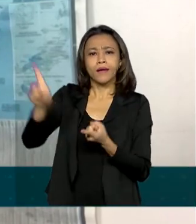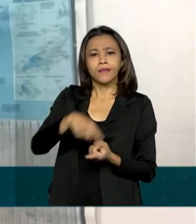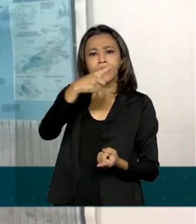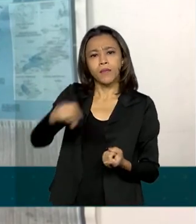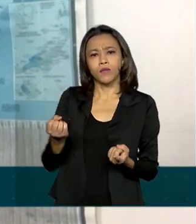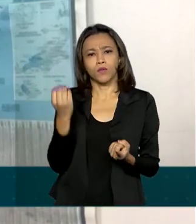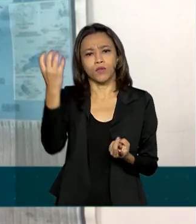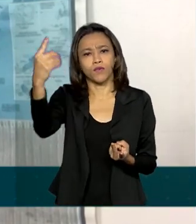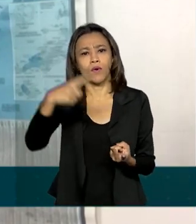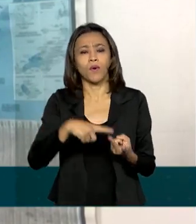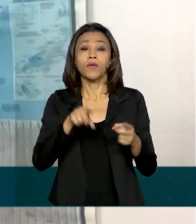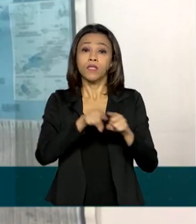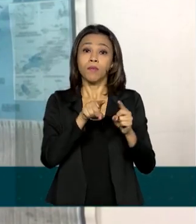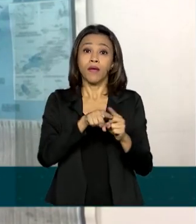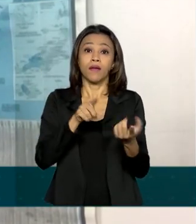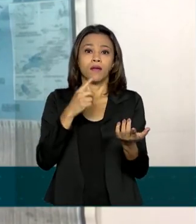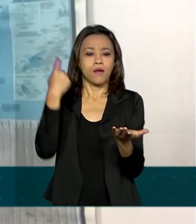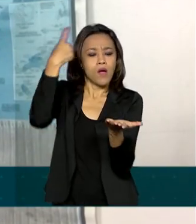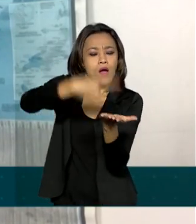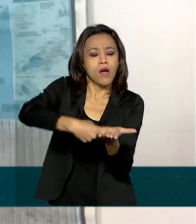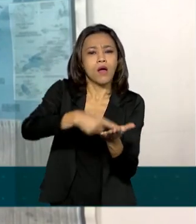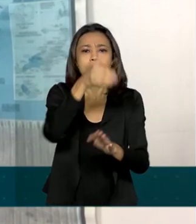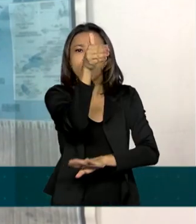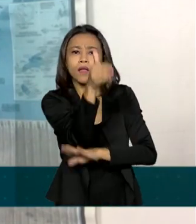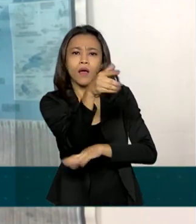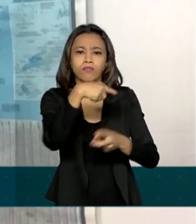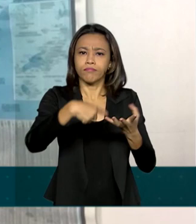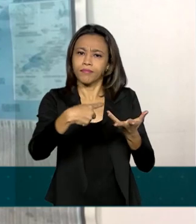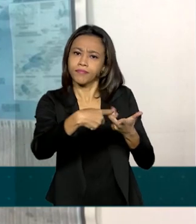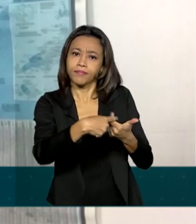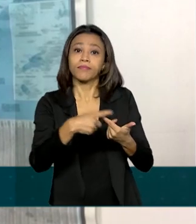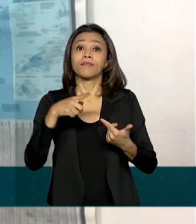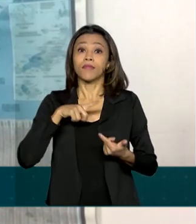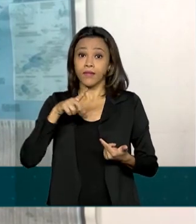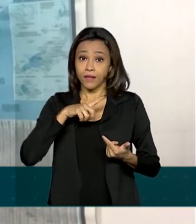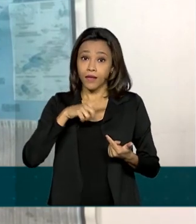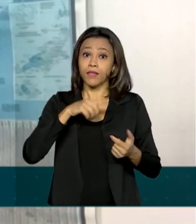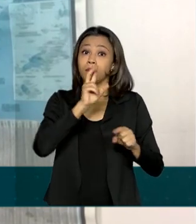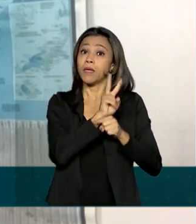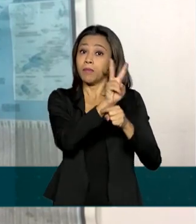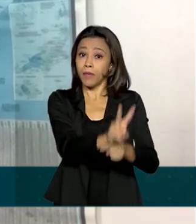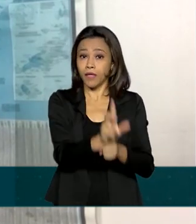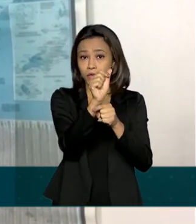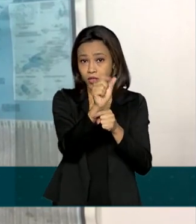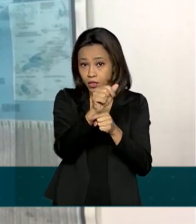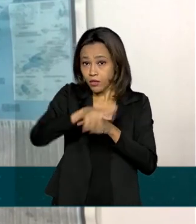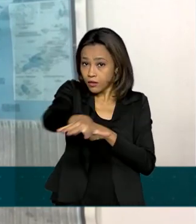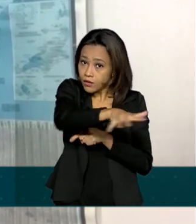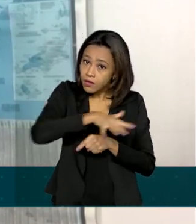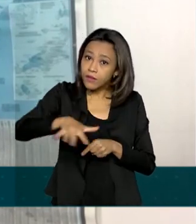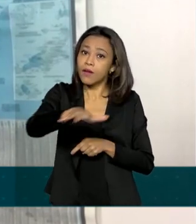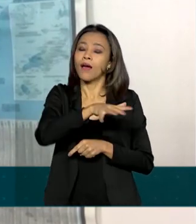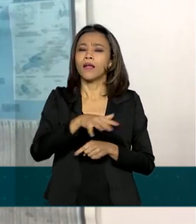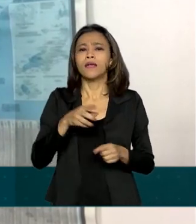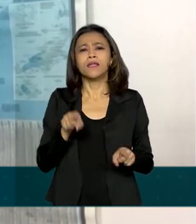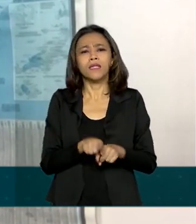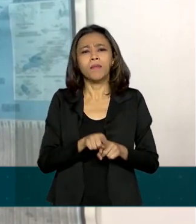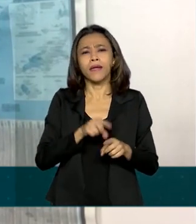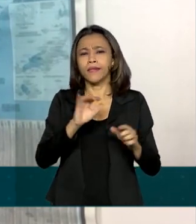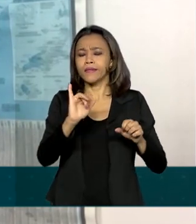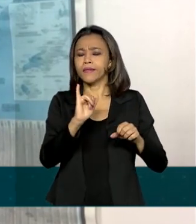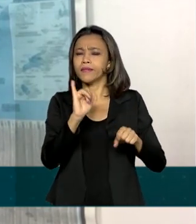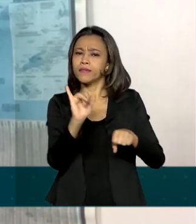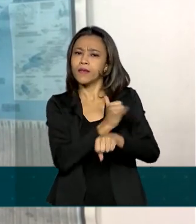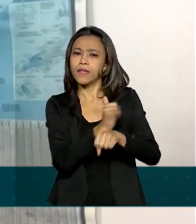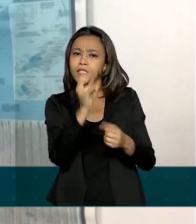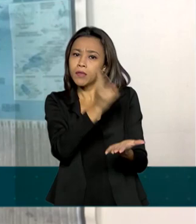reservas, a liberação de R 5 bilhões para o setor em linha de crédito e a medida que preservou empregos por